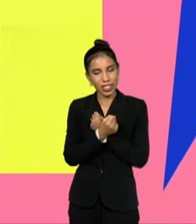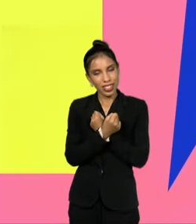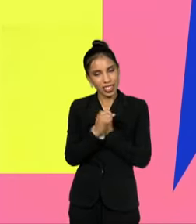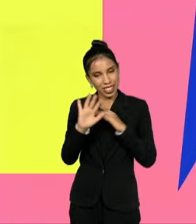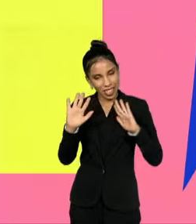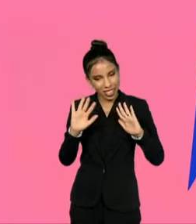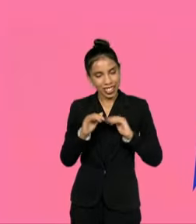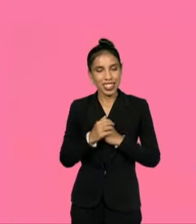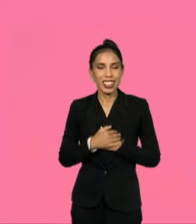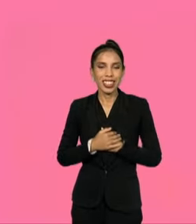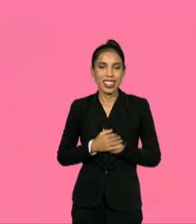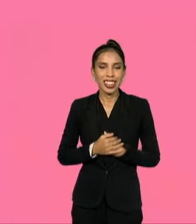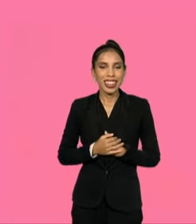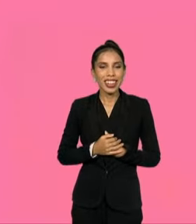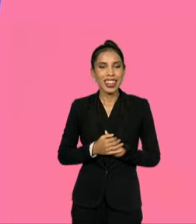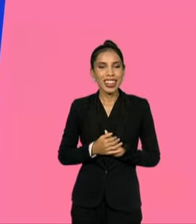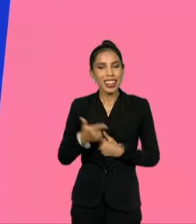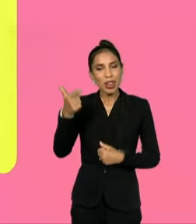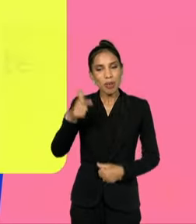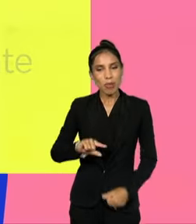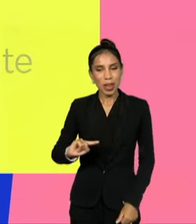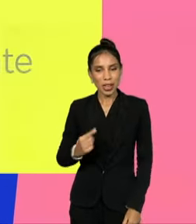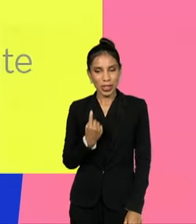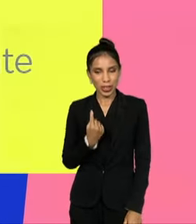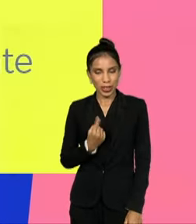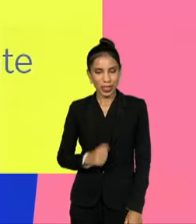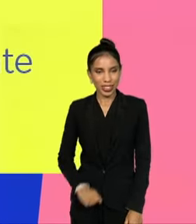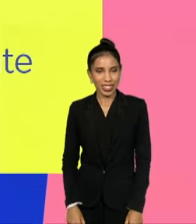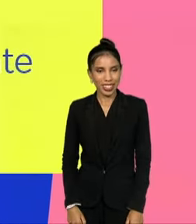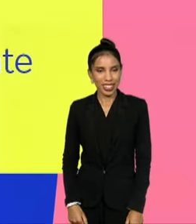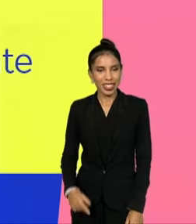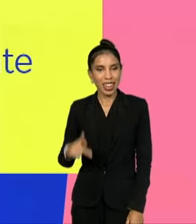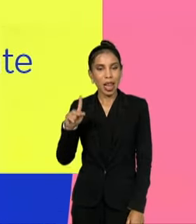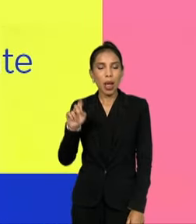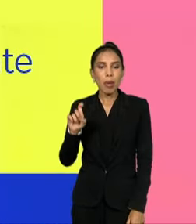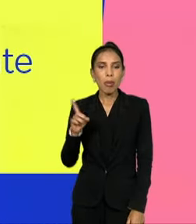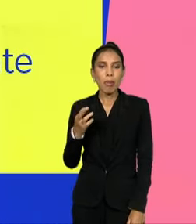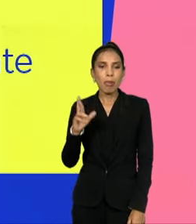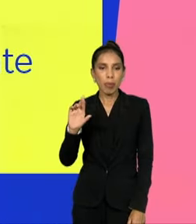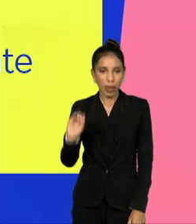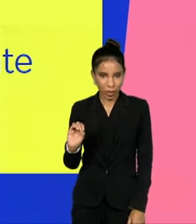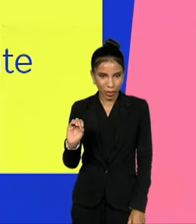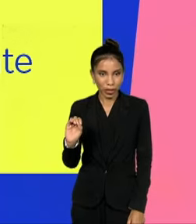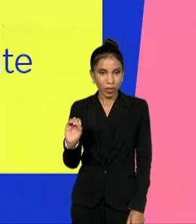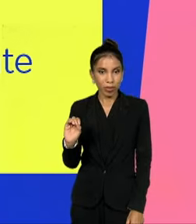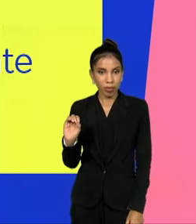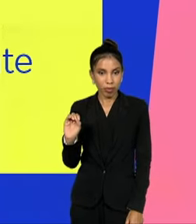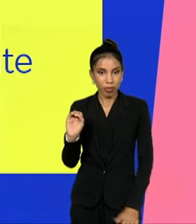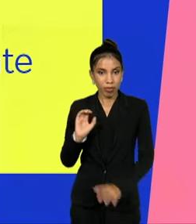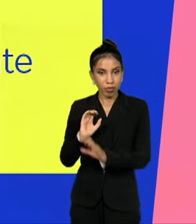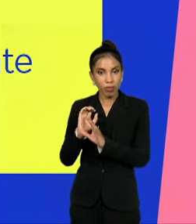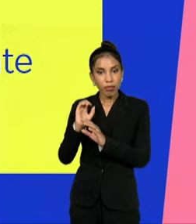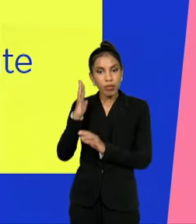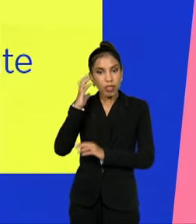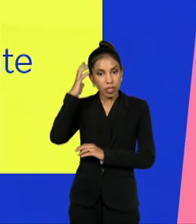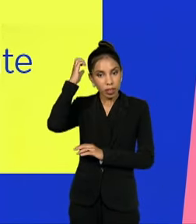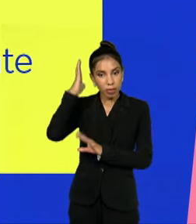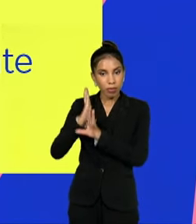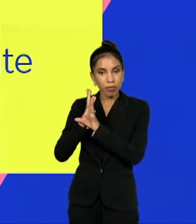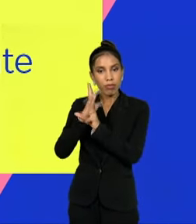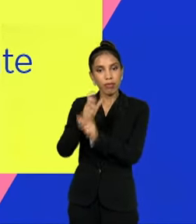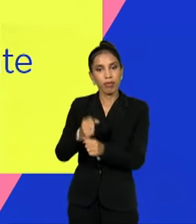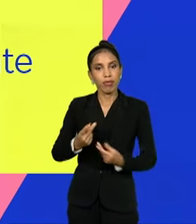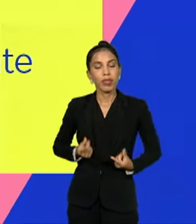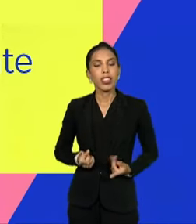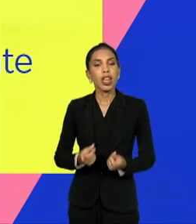querida? Tem mais aqui, nosso mais uma, vamos lá. O Pedro Augusto Vicente. O legado de Marielle Franco é para